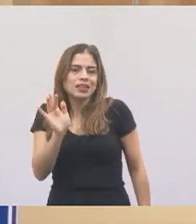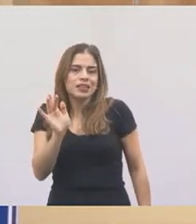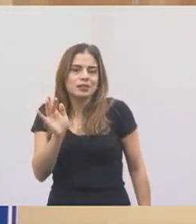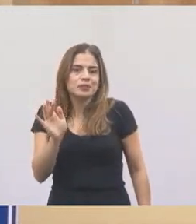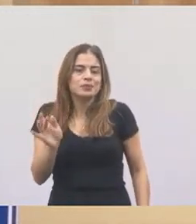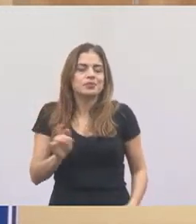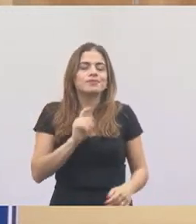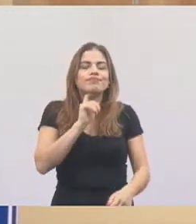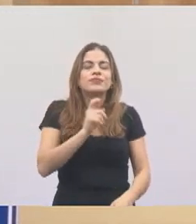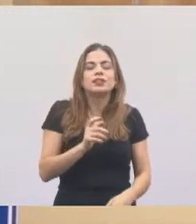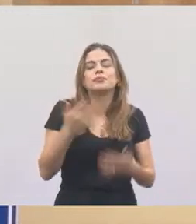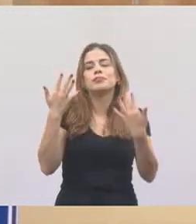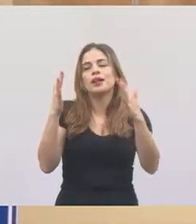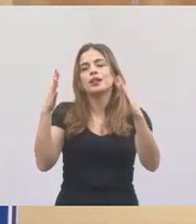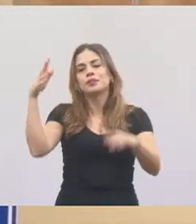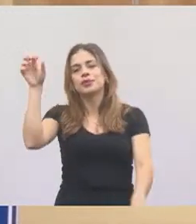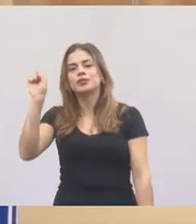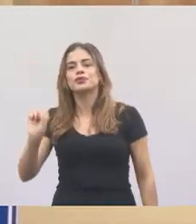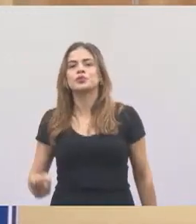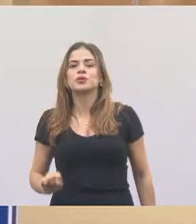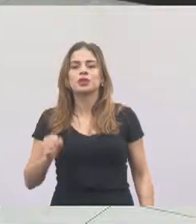Sônia.